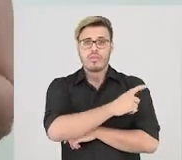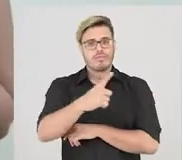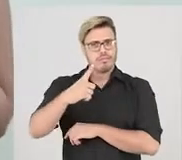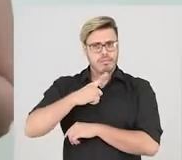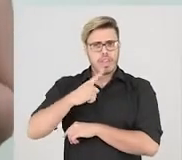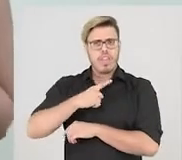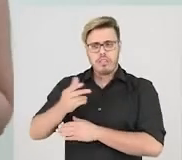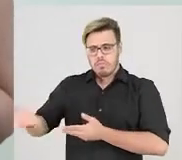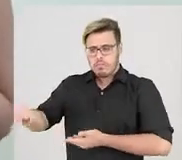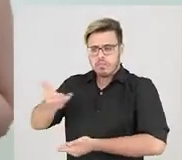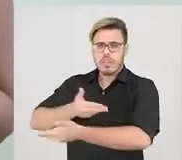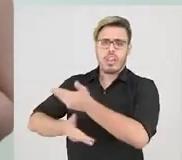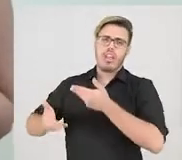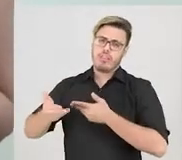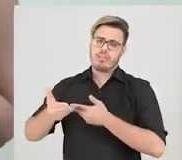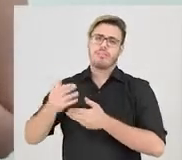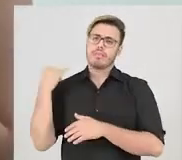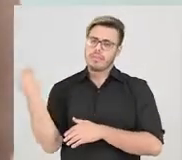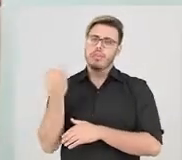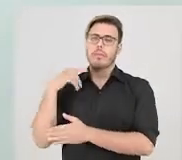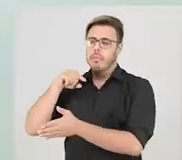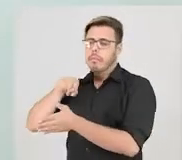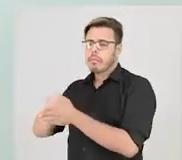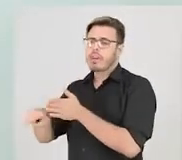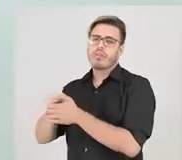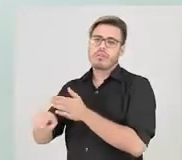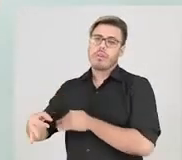ele, pergunte para ele o que ele quer aprender.